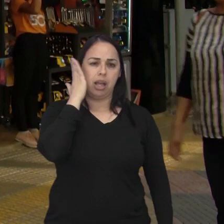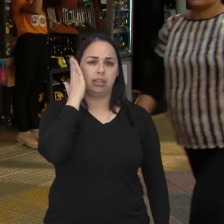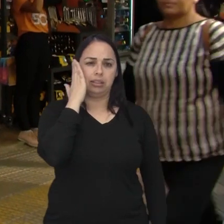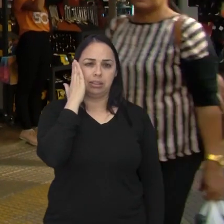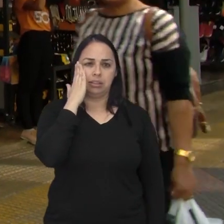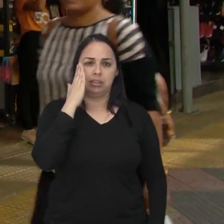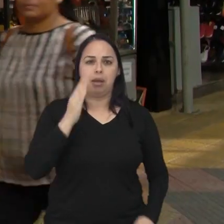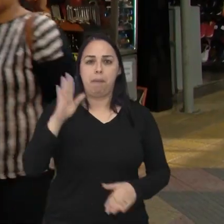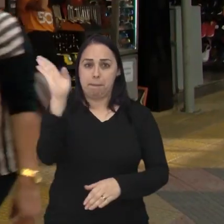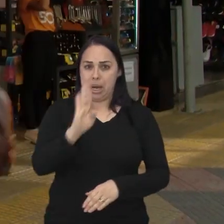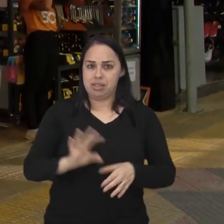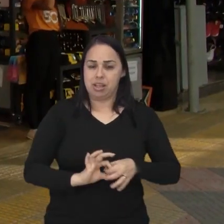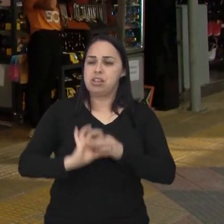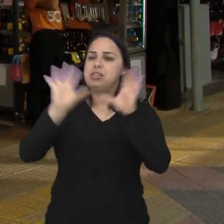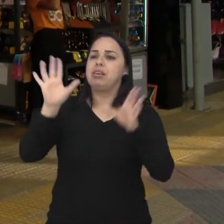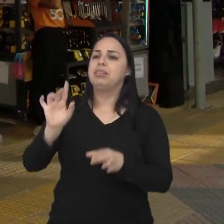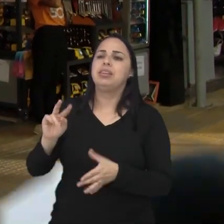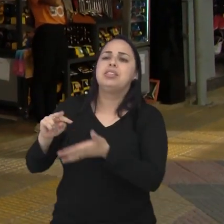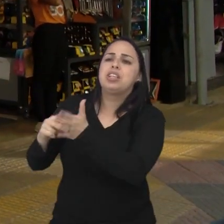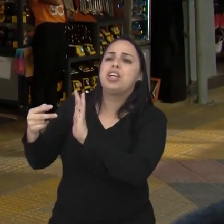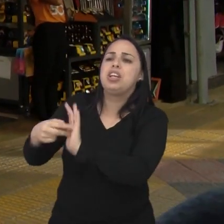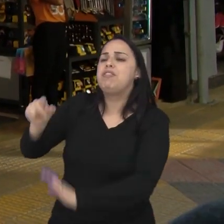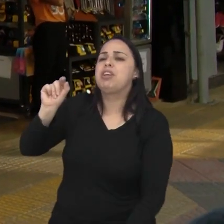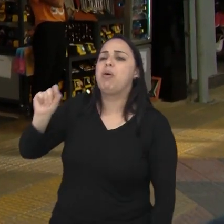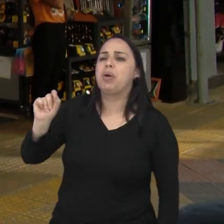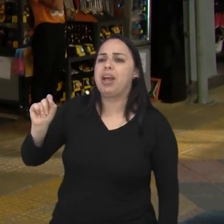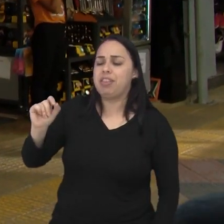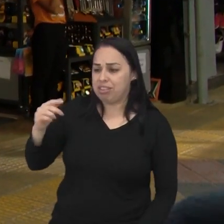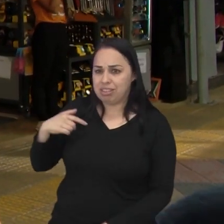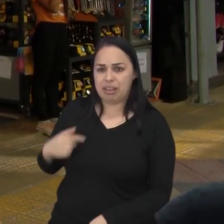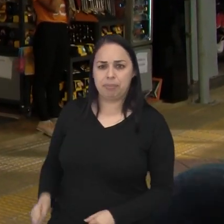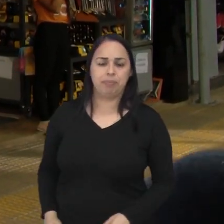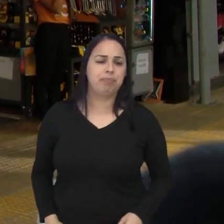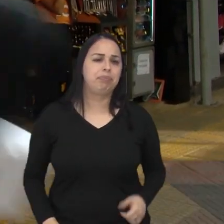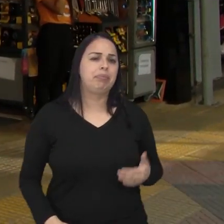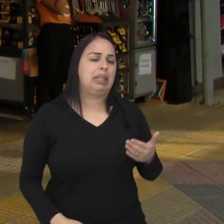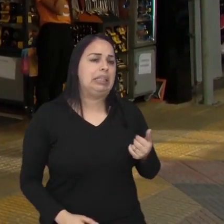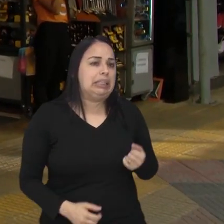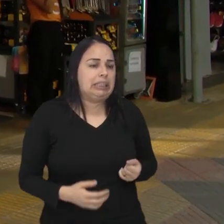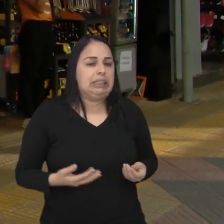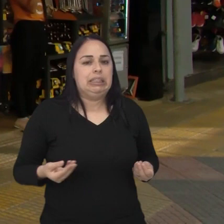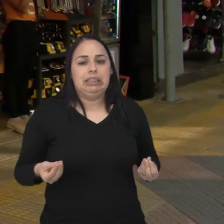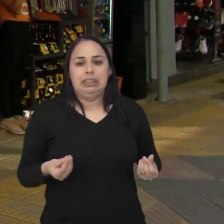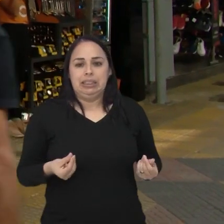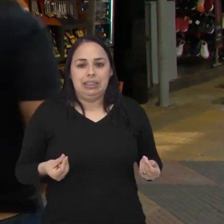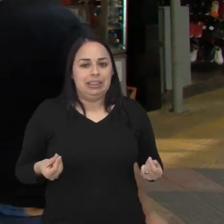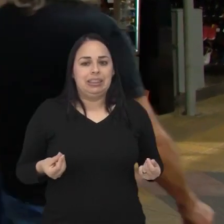Sei. Independência do Brasil. E o que ela significou na prática, você sabe?